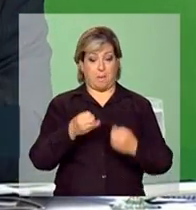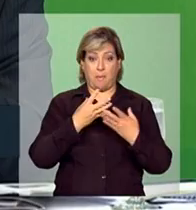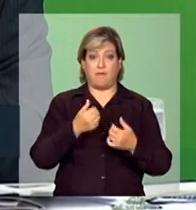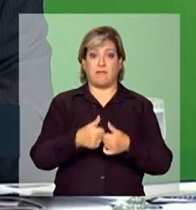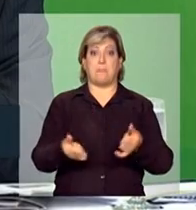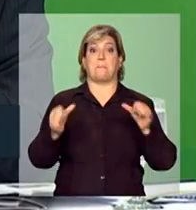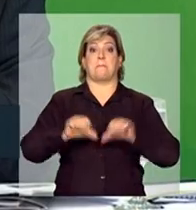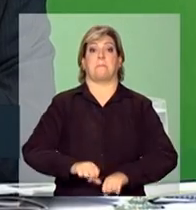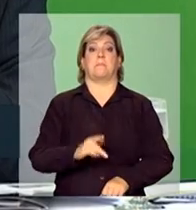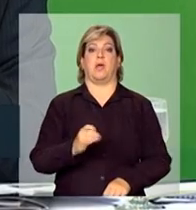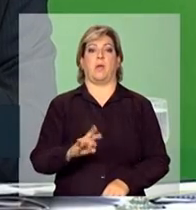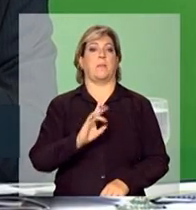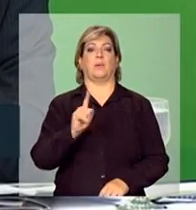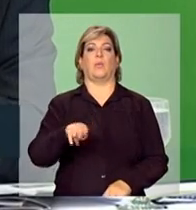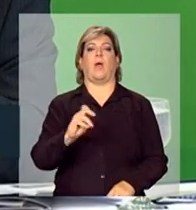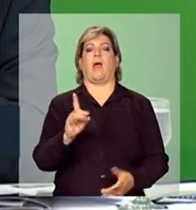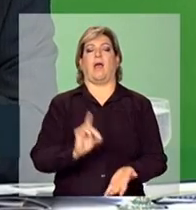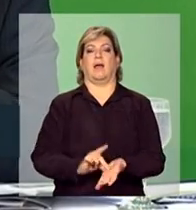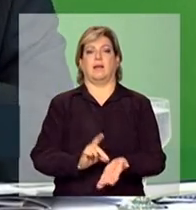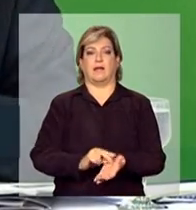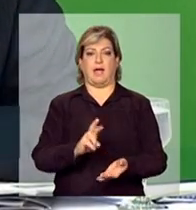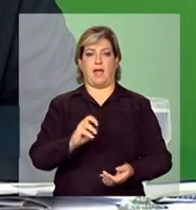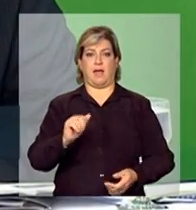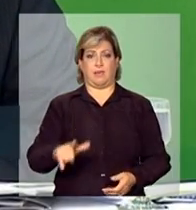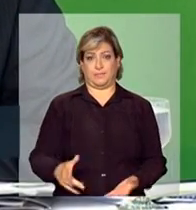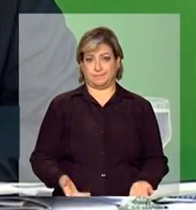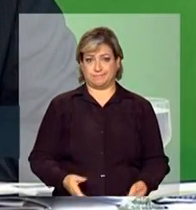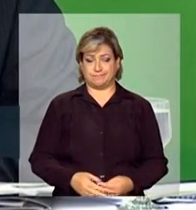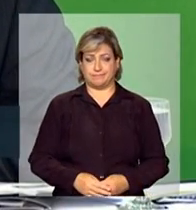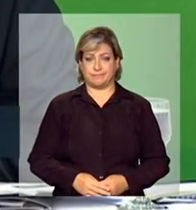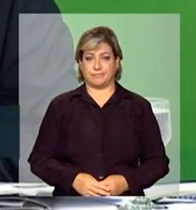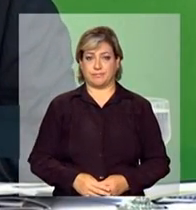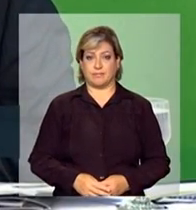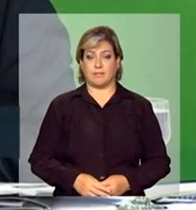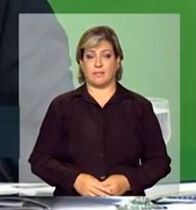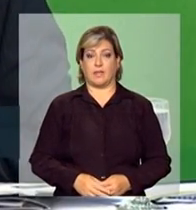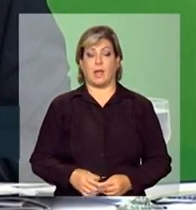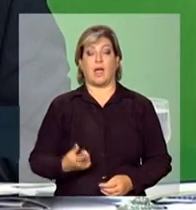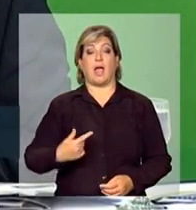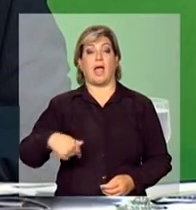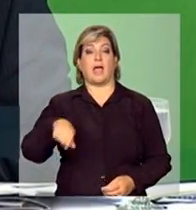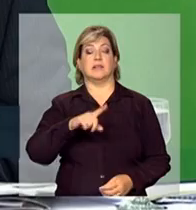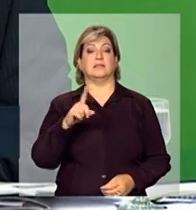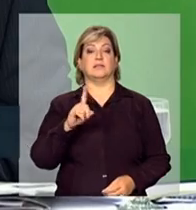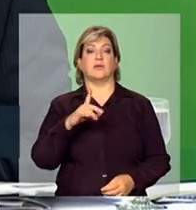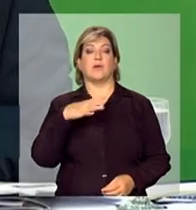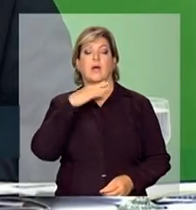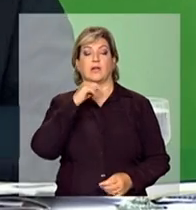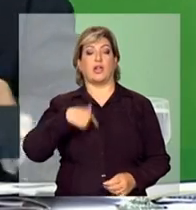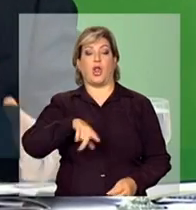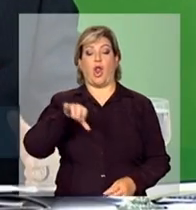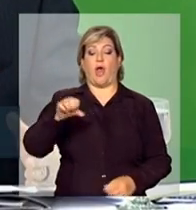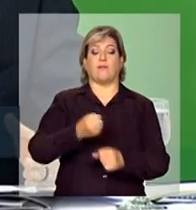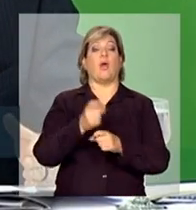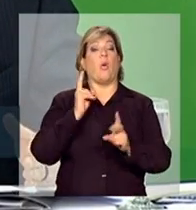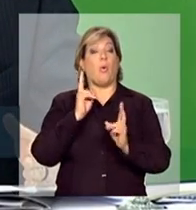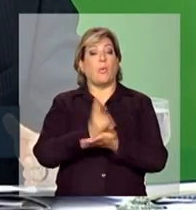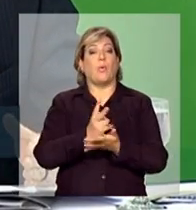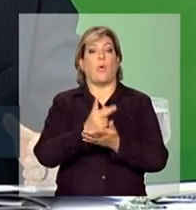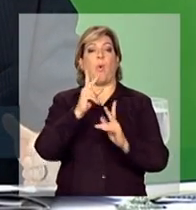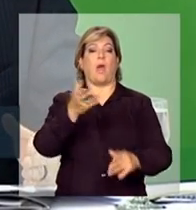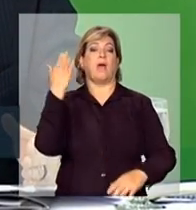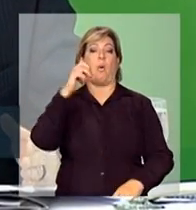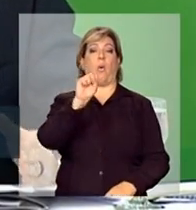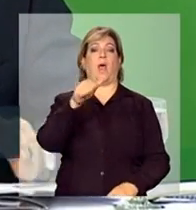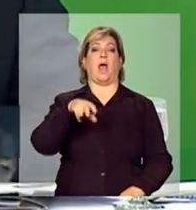que ele não é real não é real e eles desconsideram que a nossa jornada hoje é de 9 anos Eles continuam trabalhando com uma jornada de 8